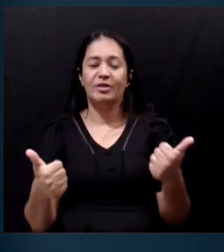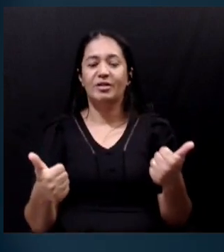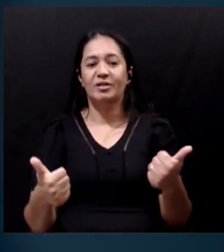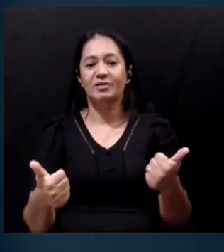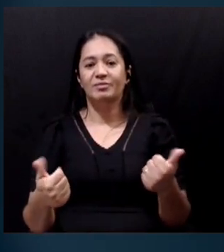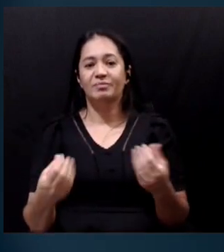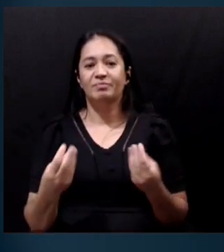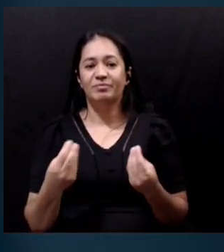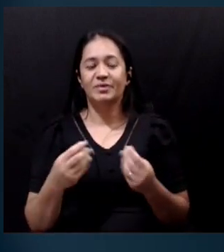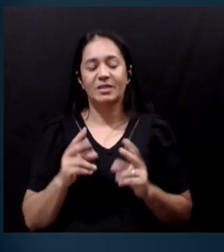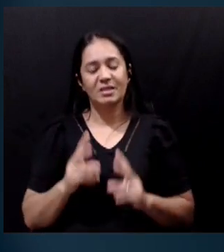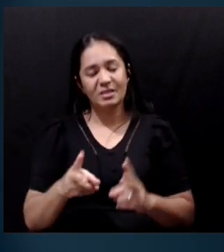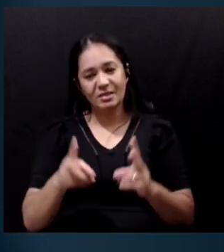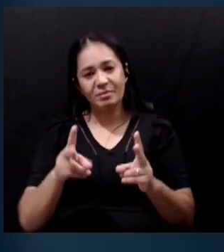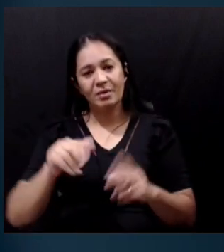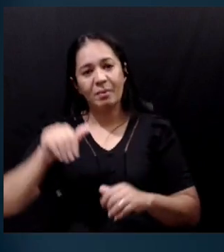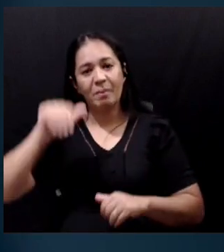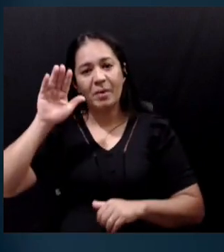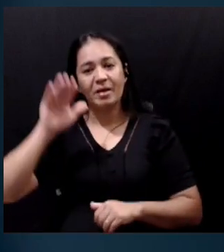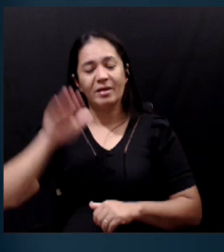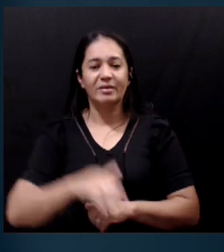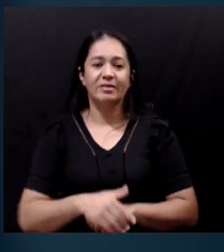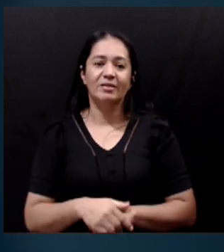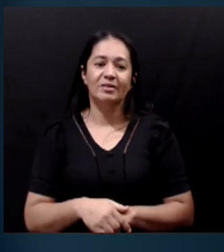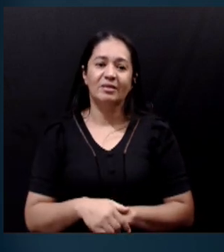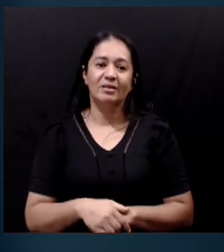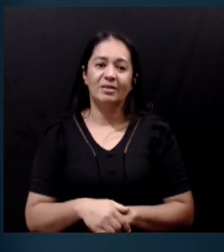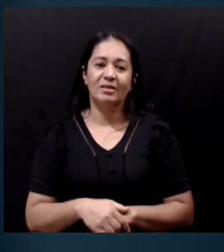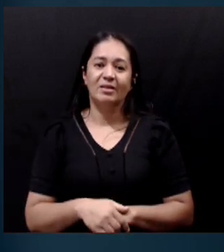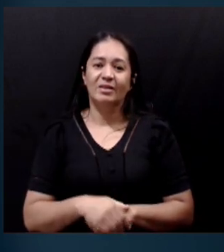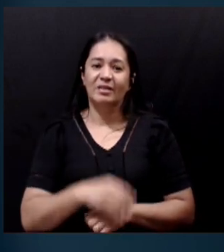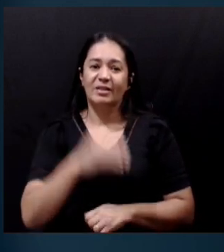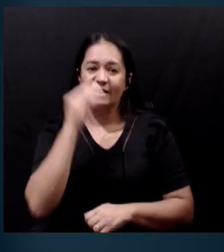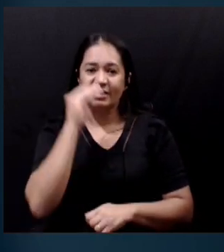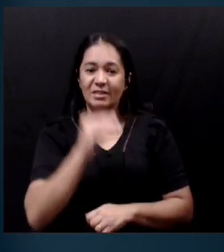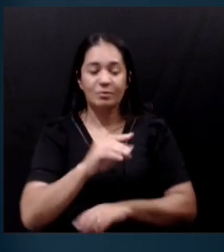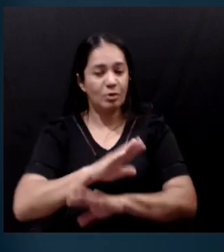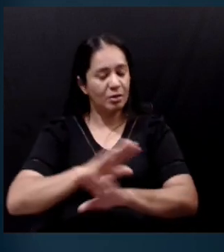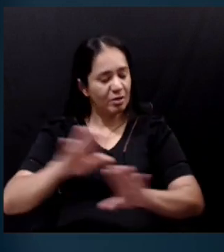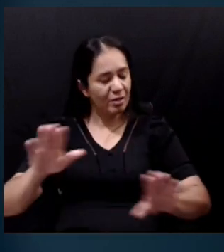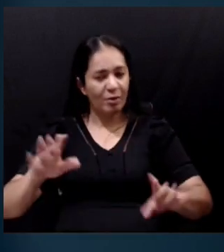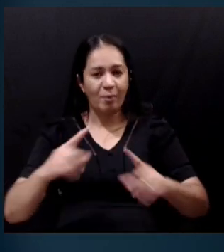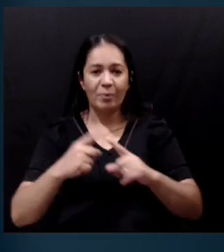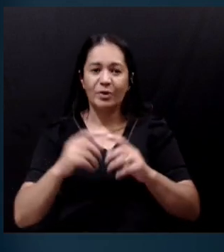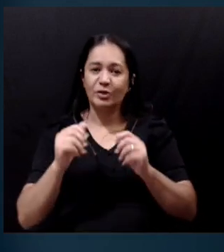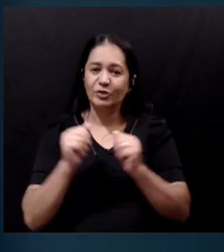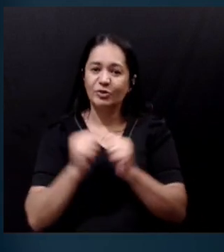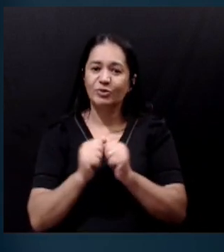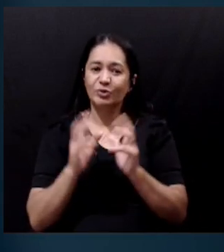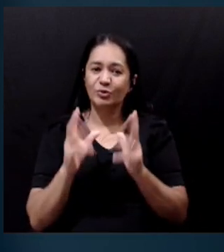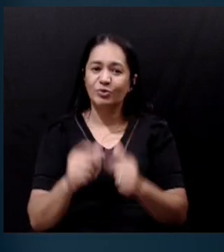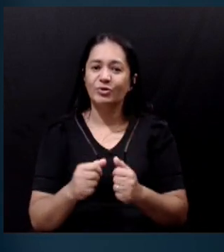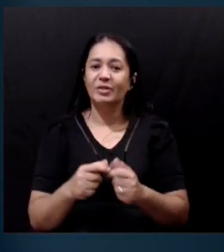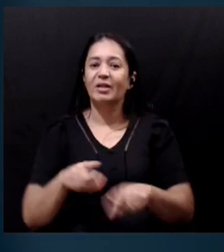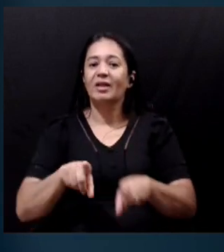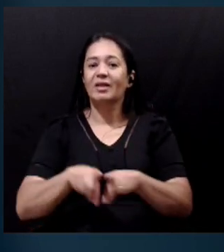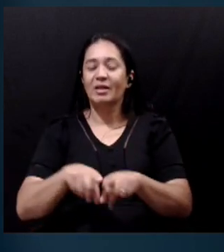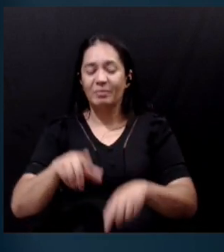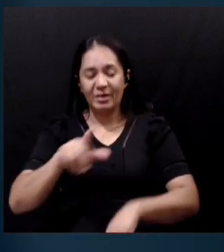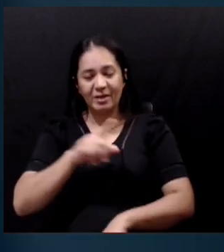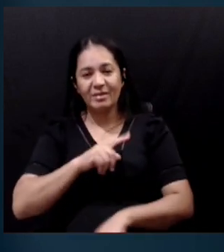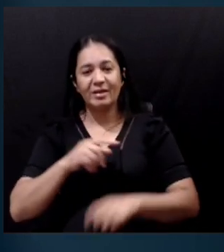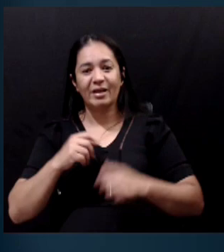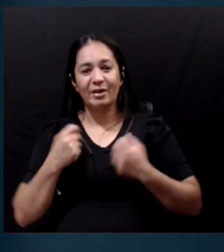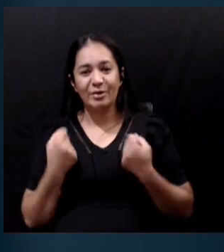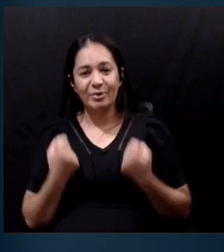dia mais, né? E não decepcionar, né? Tudo isso, porque junto com tudo isso vem um peso, vem uma pressão muito grande. É